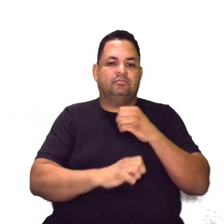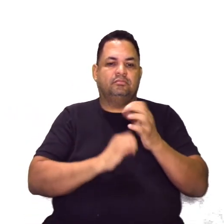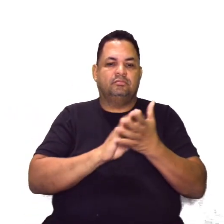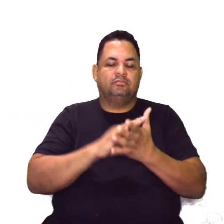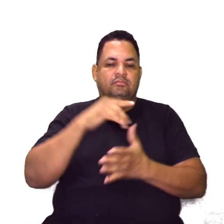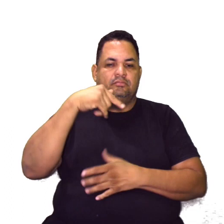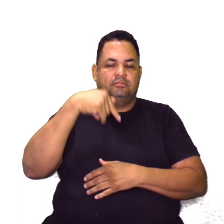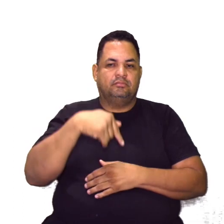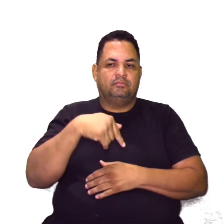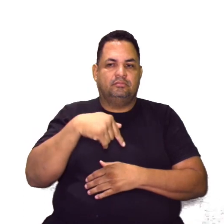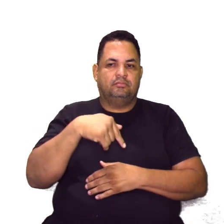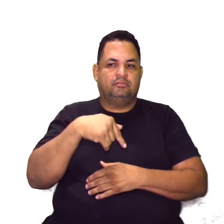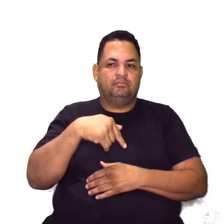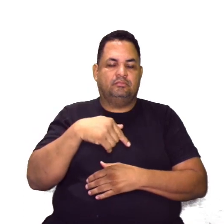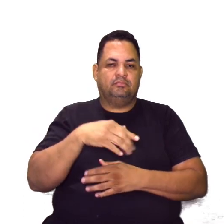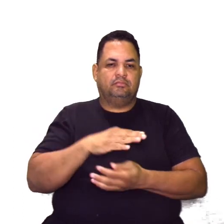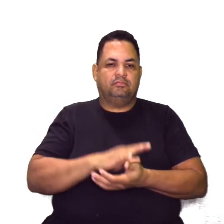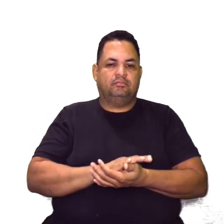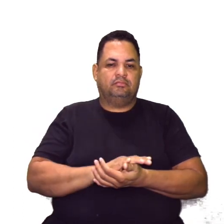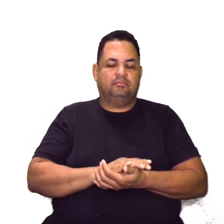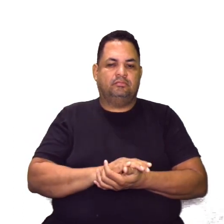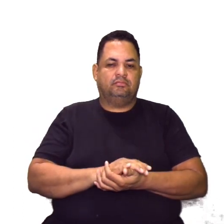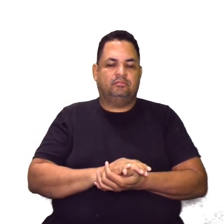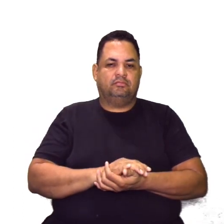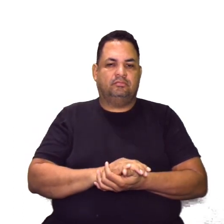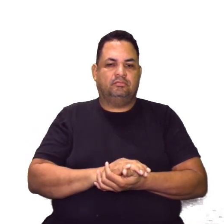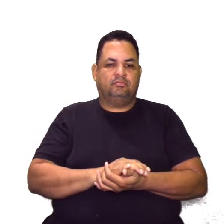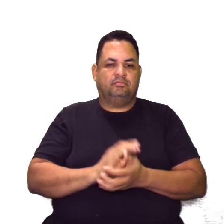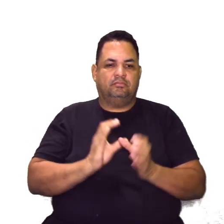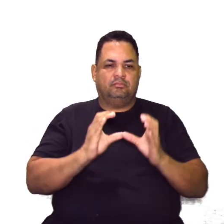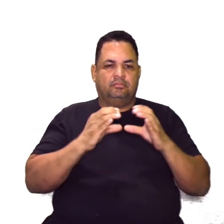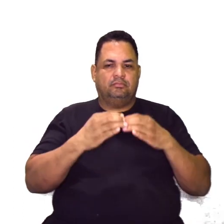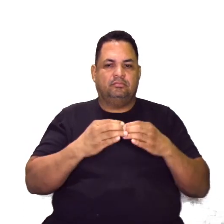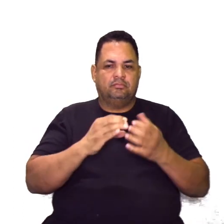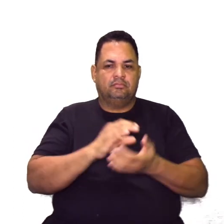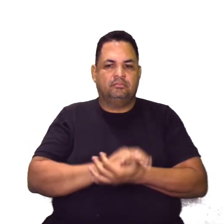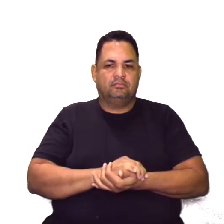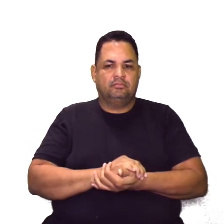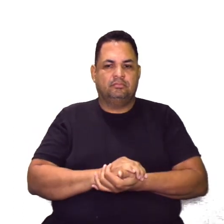camada, 7 elétrons na última camada, então está lá no grupo